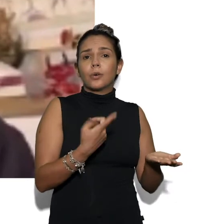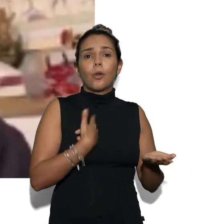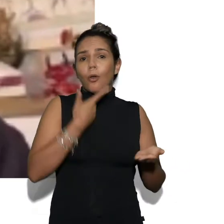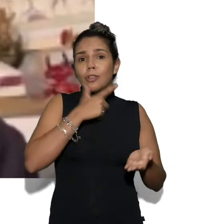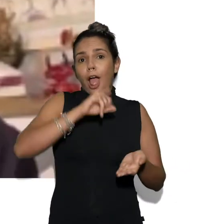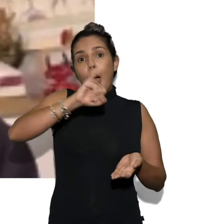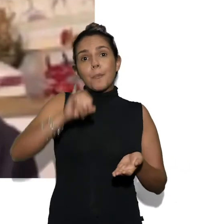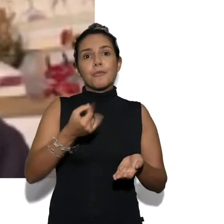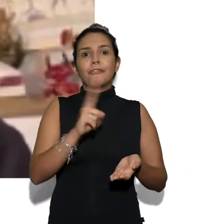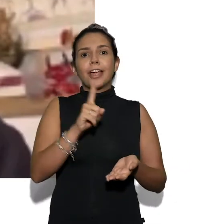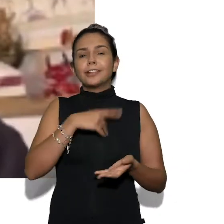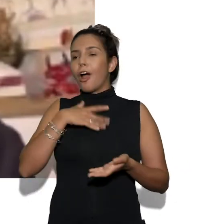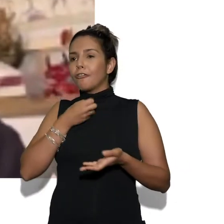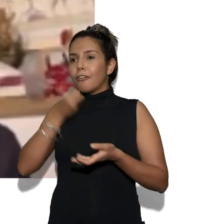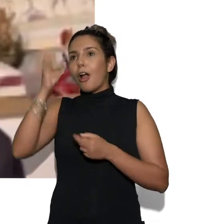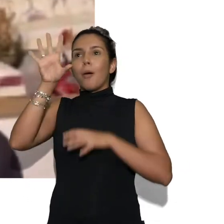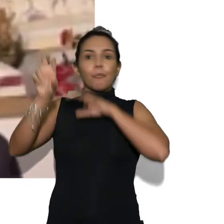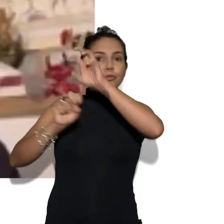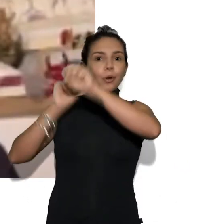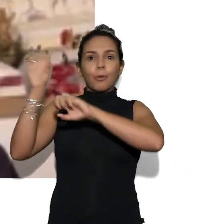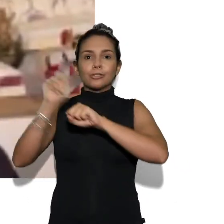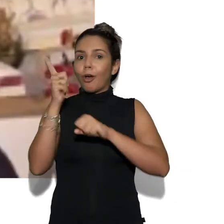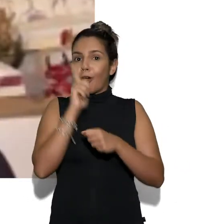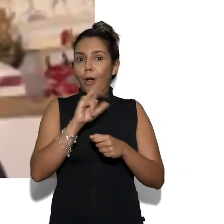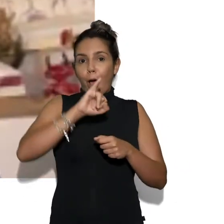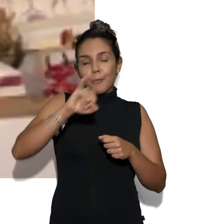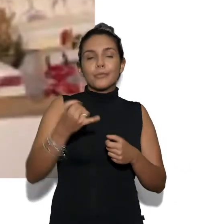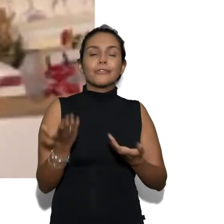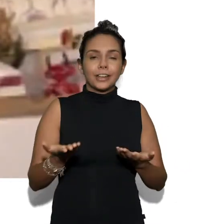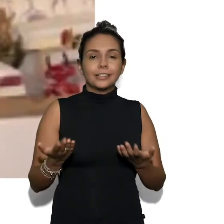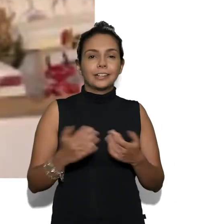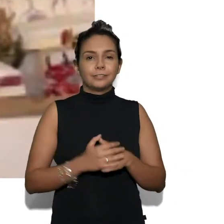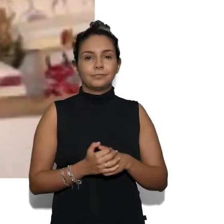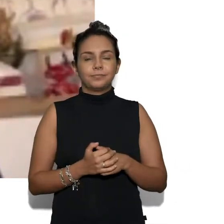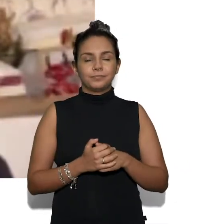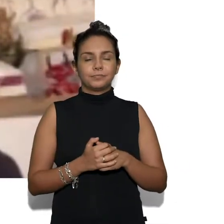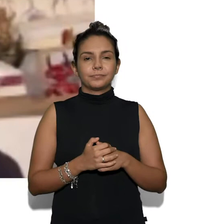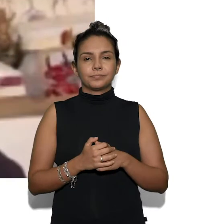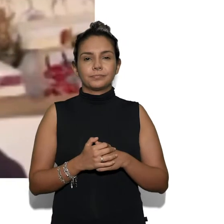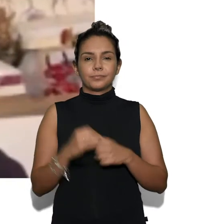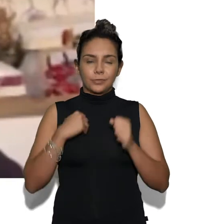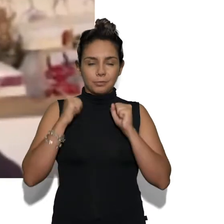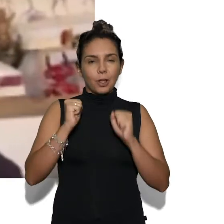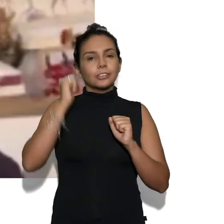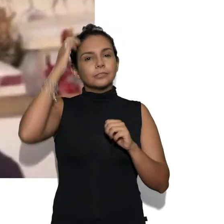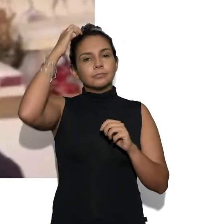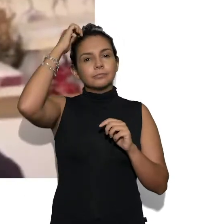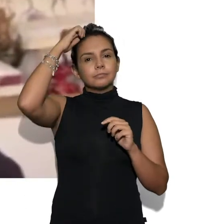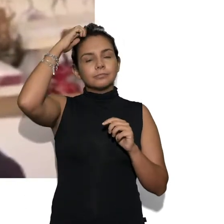usufruir, não é? Eu queria muito dosear as coisas de maneira a que eu possa...